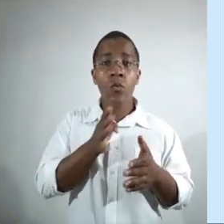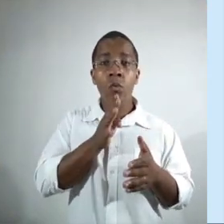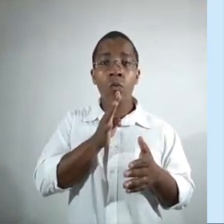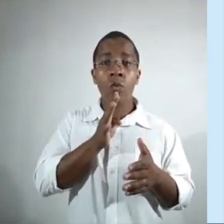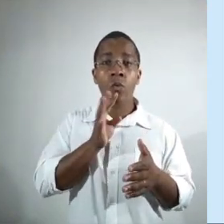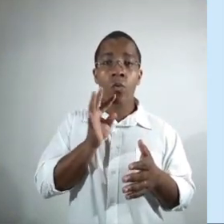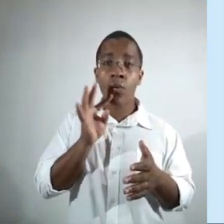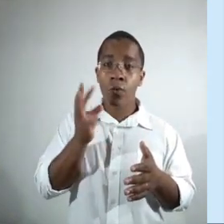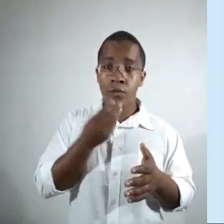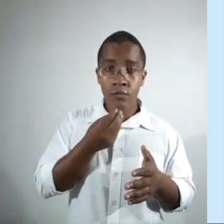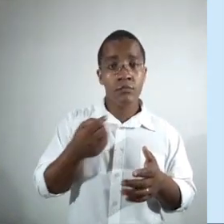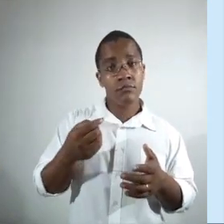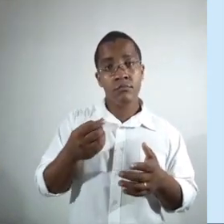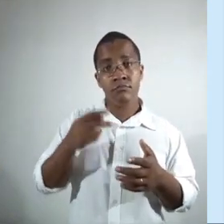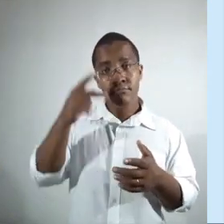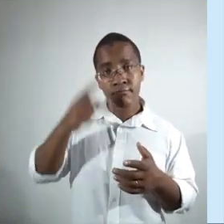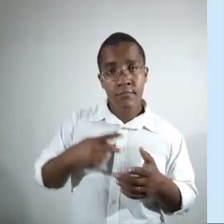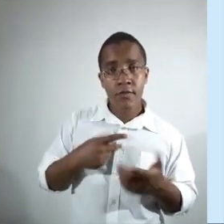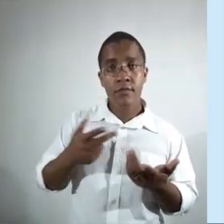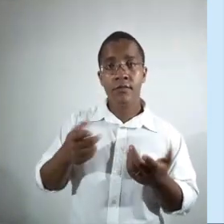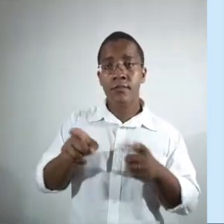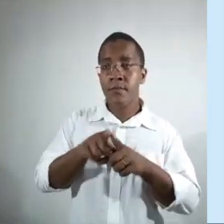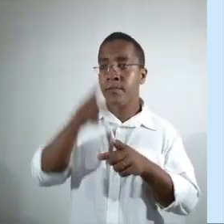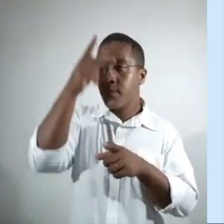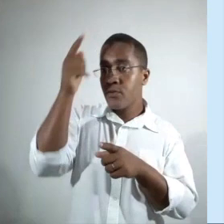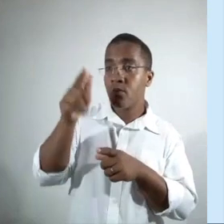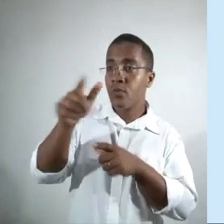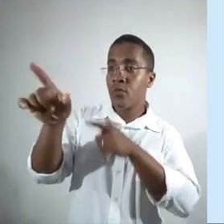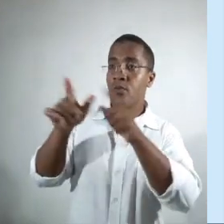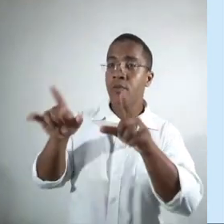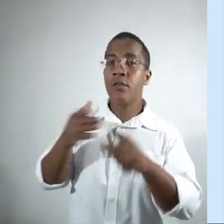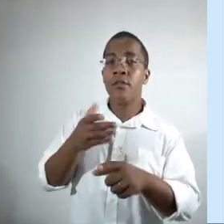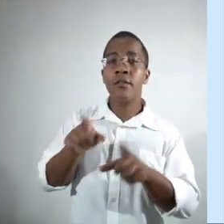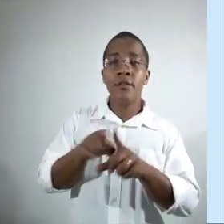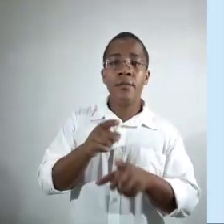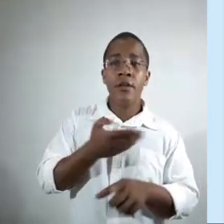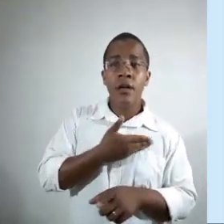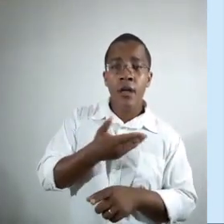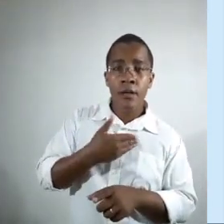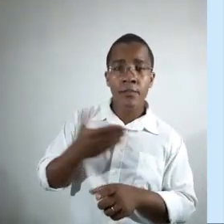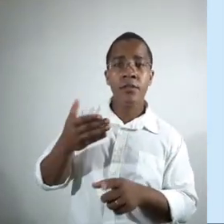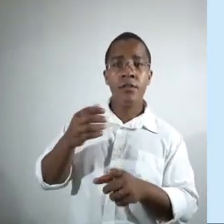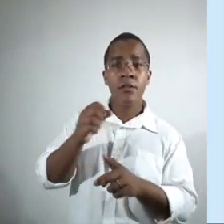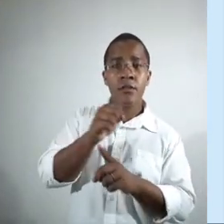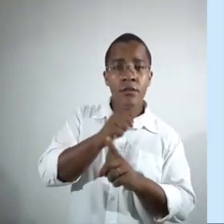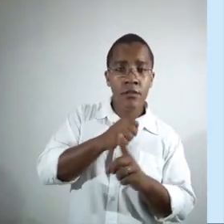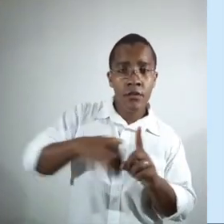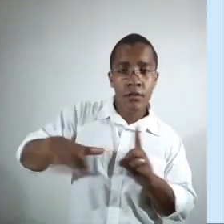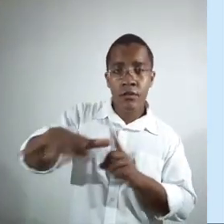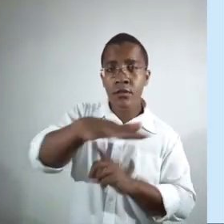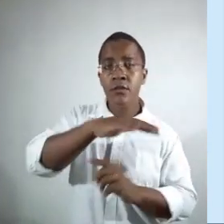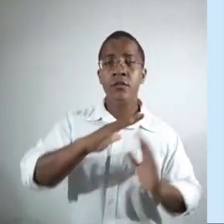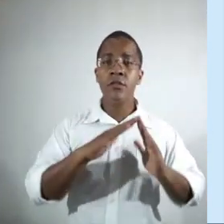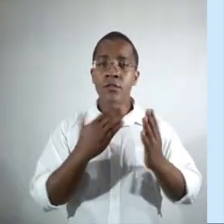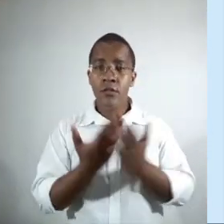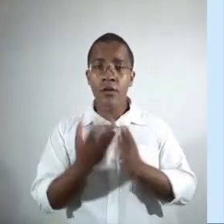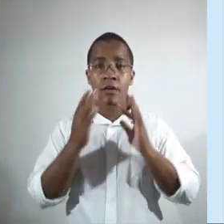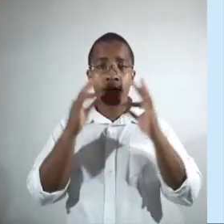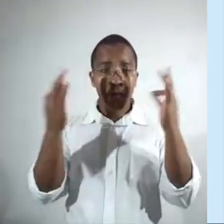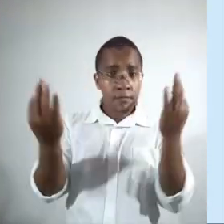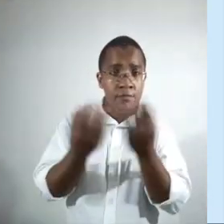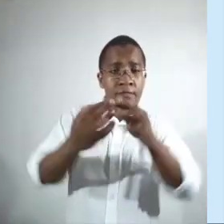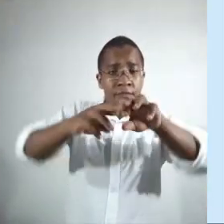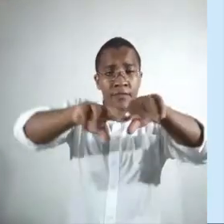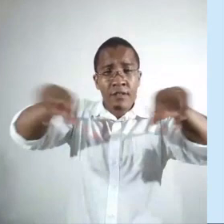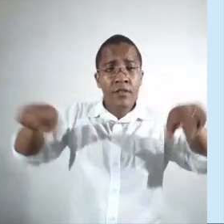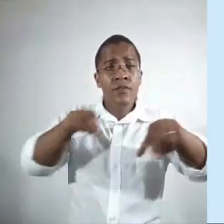conhecer outras pessoas, você vai conhecer os amigos, os colegas, a sociedade, escola,